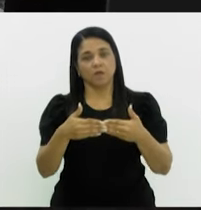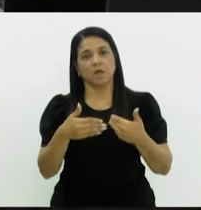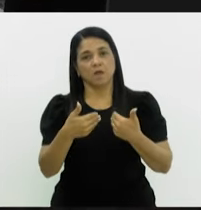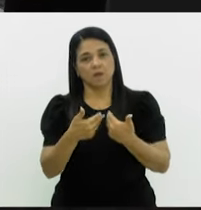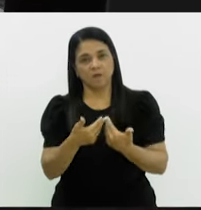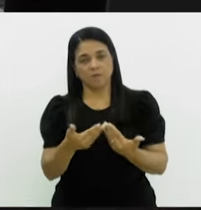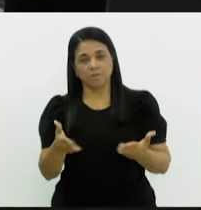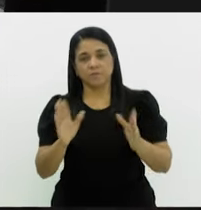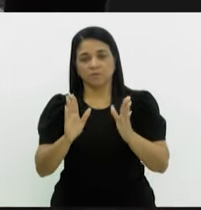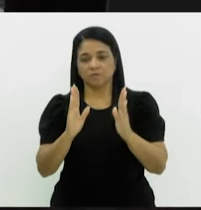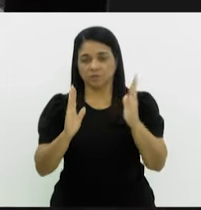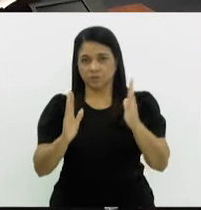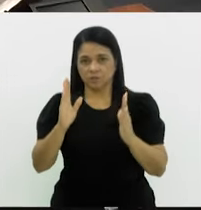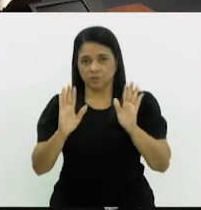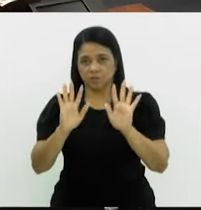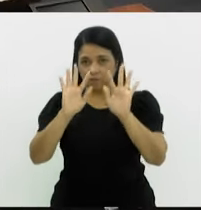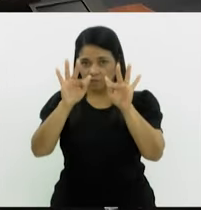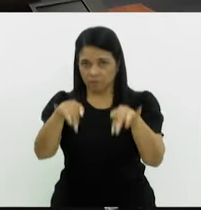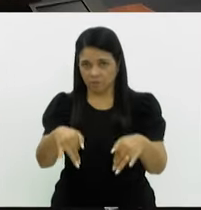final.